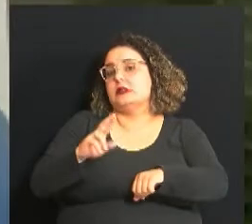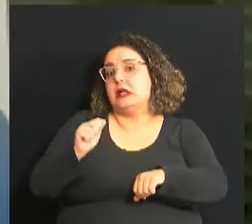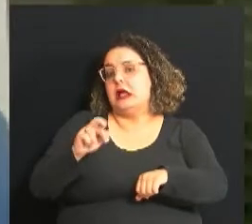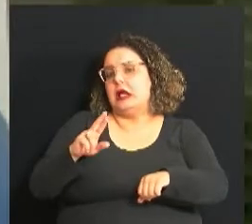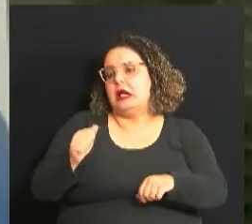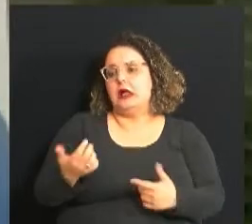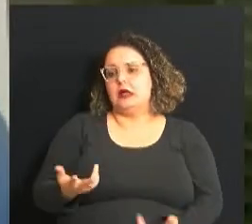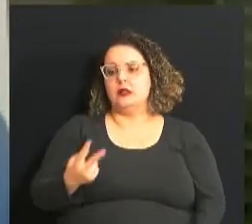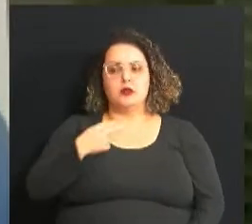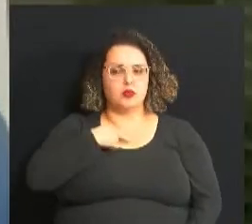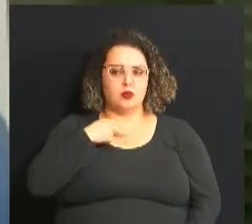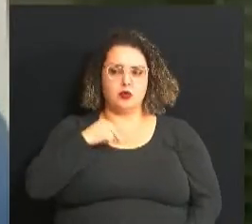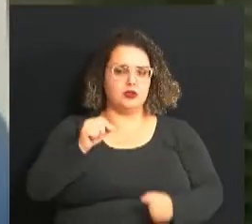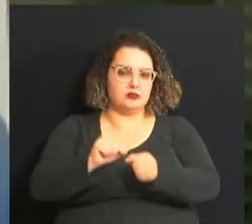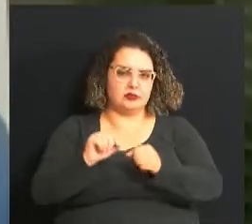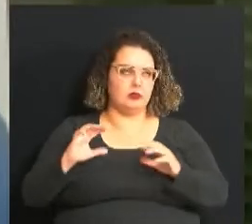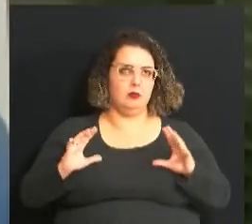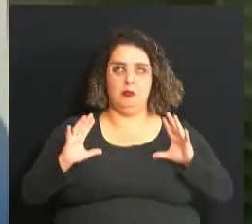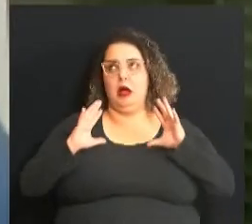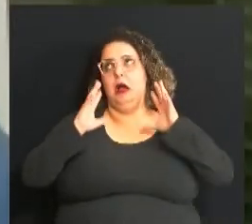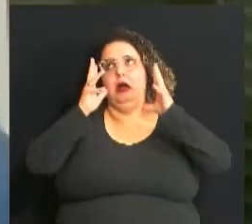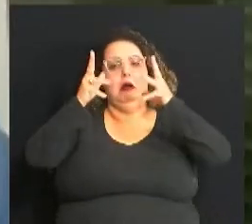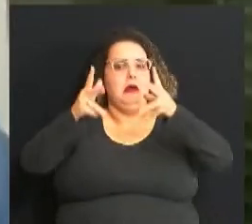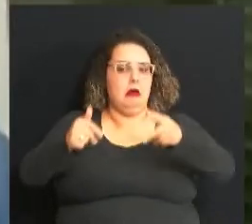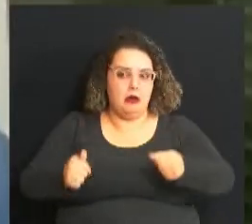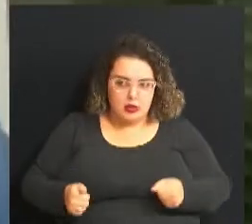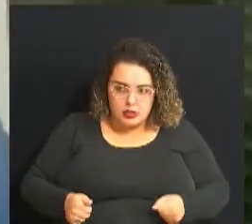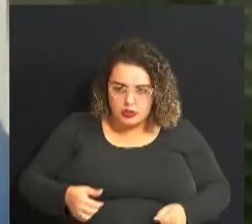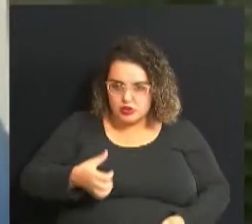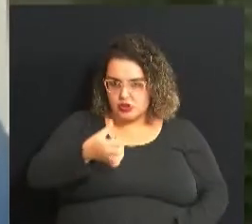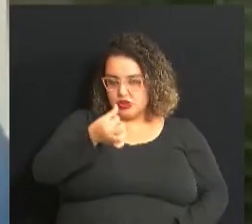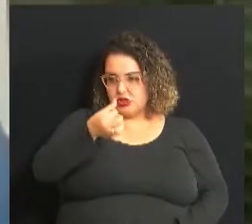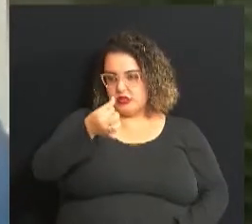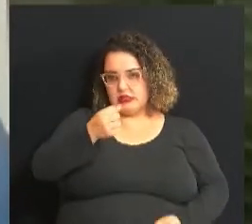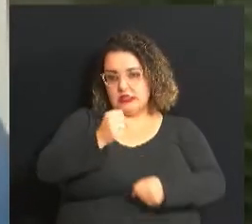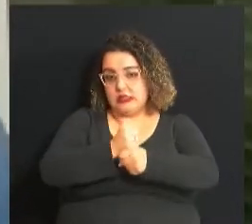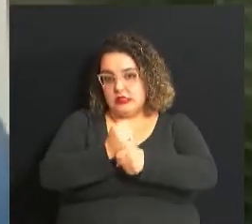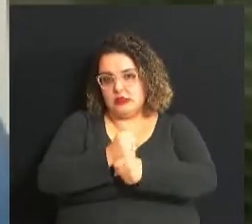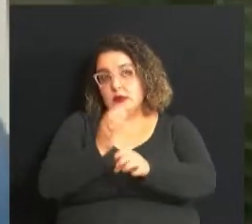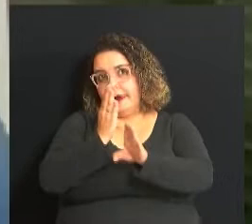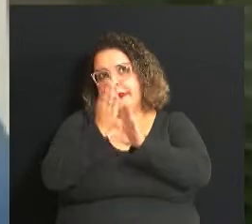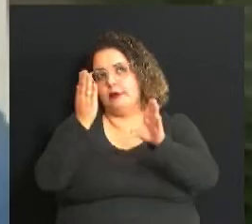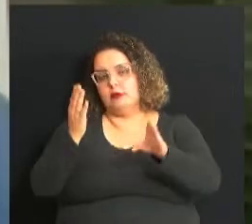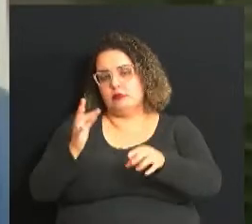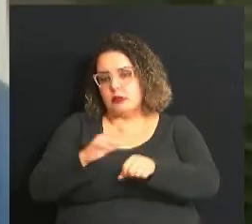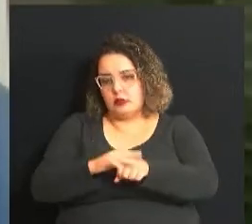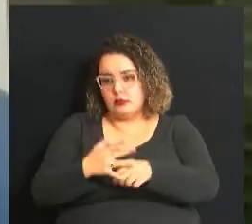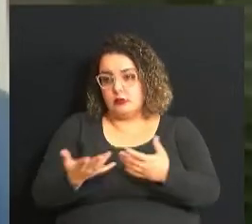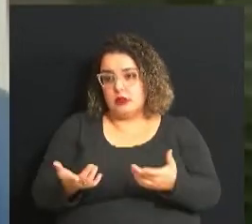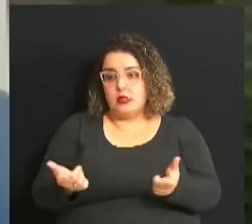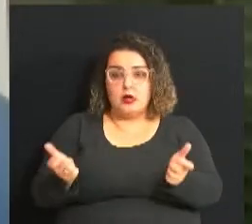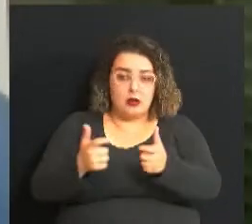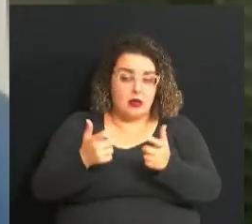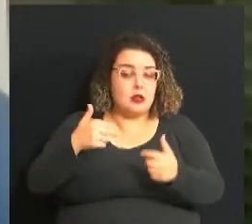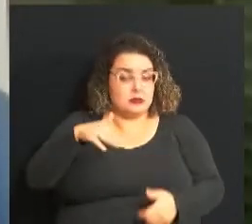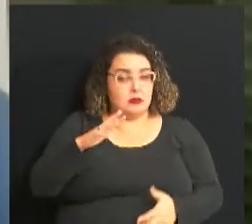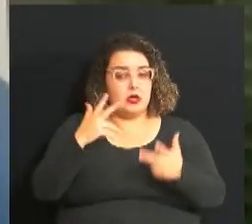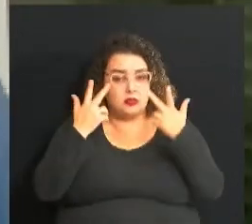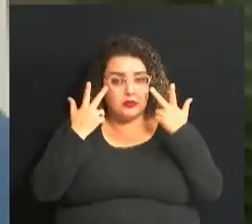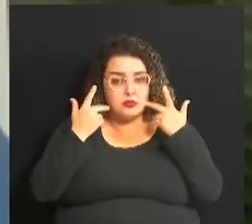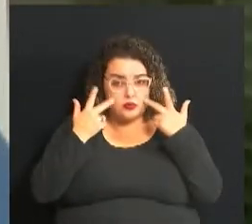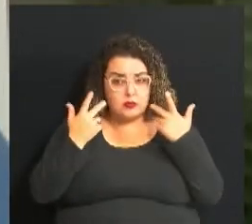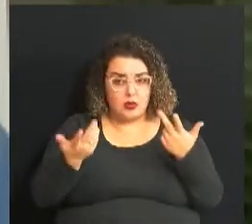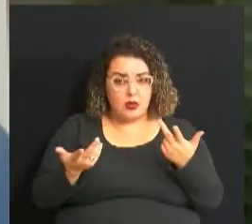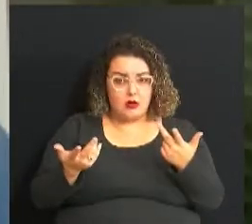avaliação inteira do corpo de 100 exames para encontrar uma doença rara. Mas as doenças que são menos raras, mais comuns, é